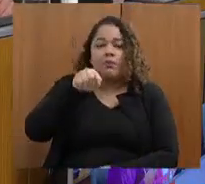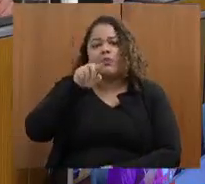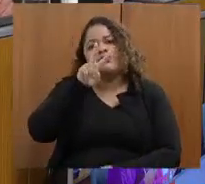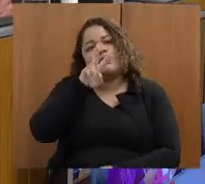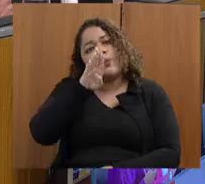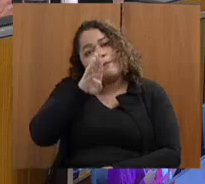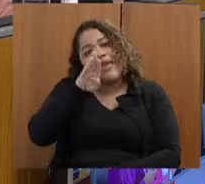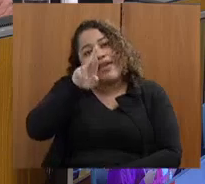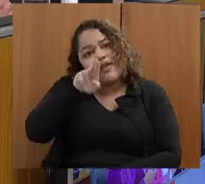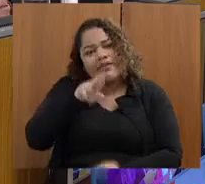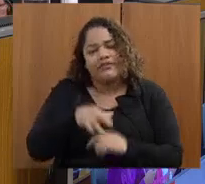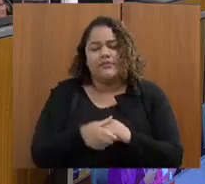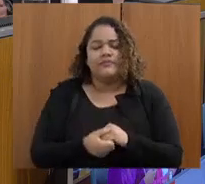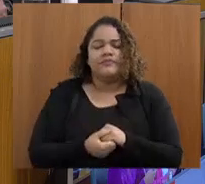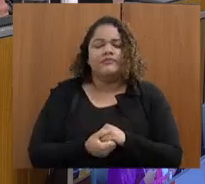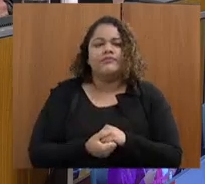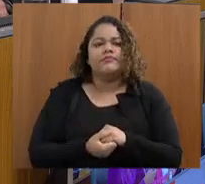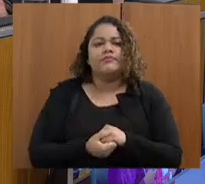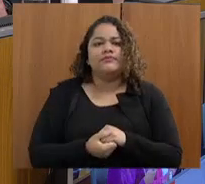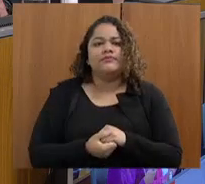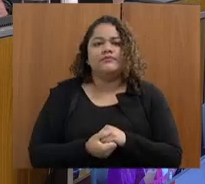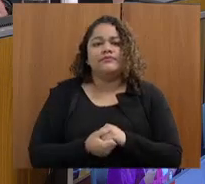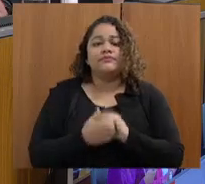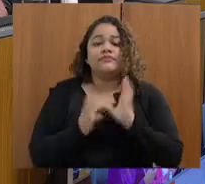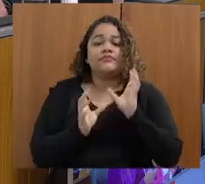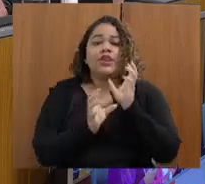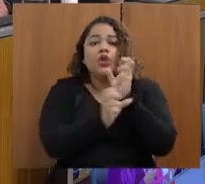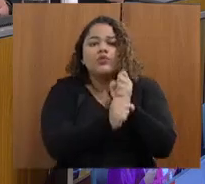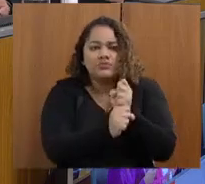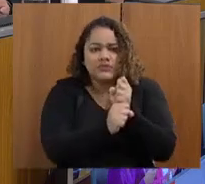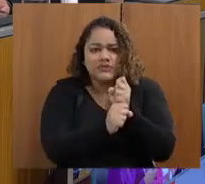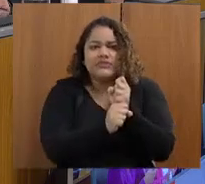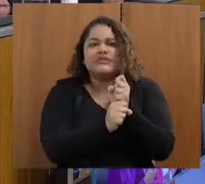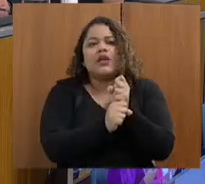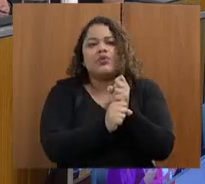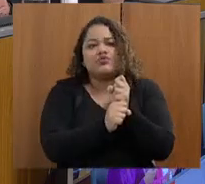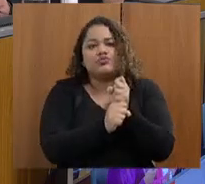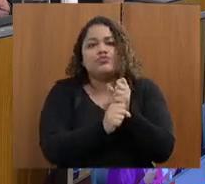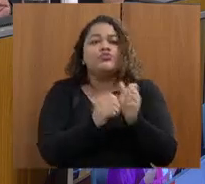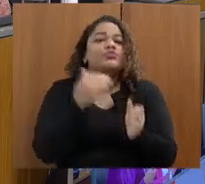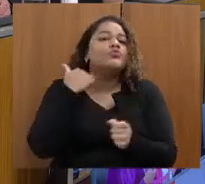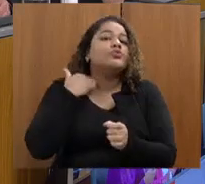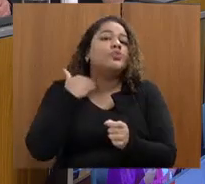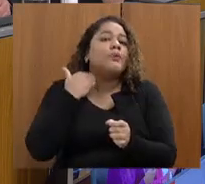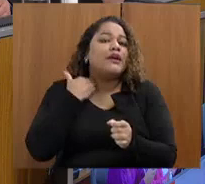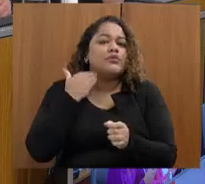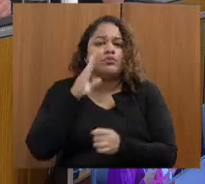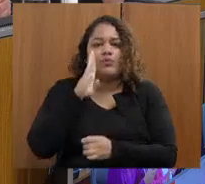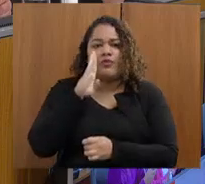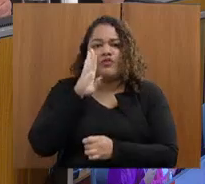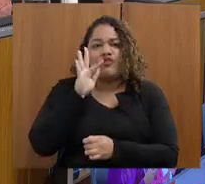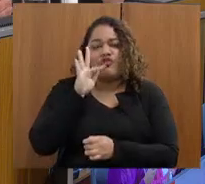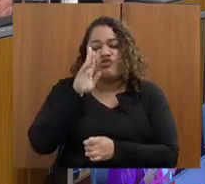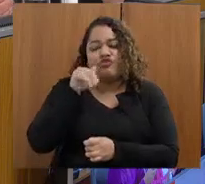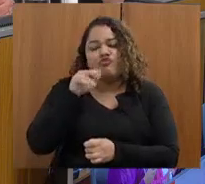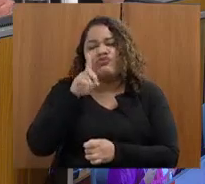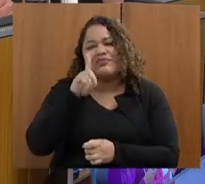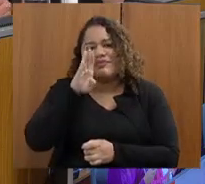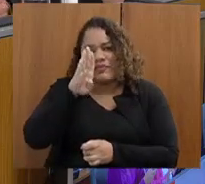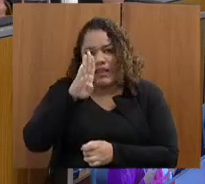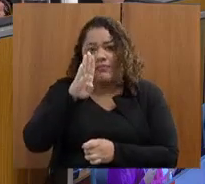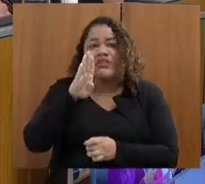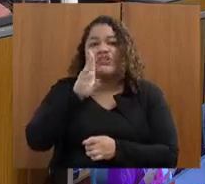saldo financeiro conciliado que é o saldo bancário do fundeb em 30 do 4 de